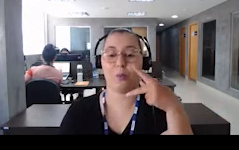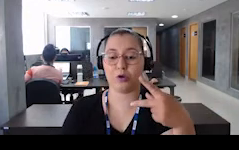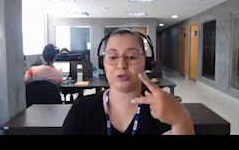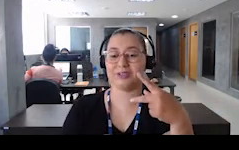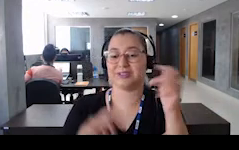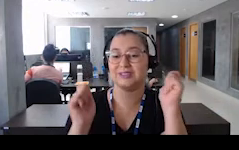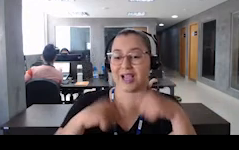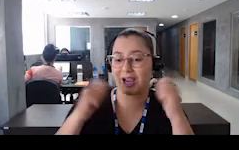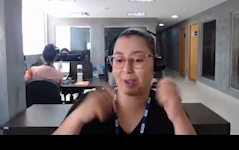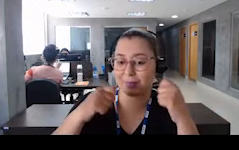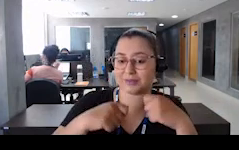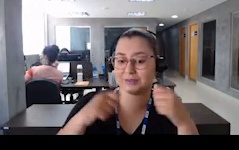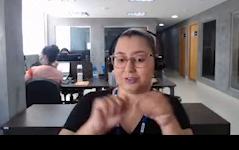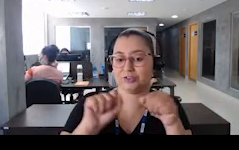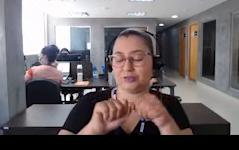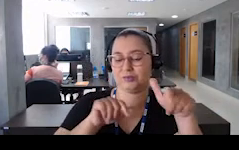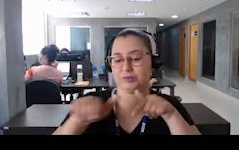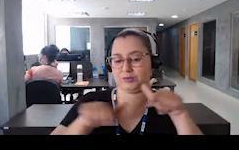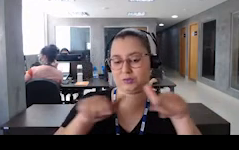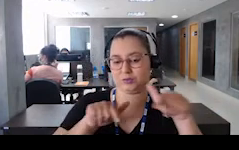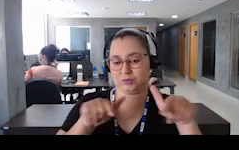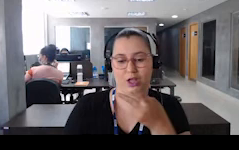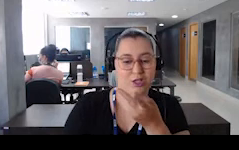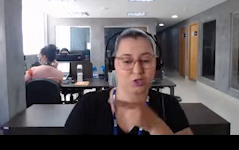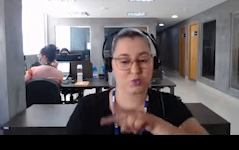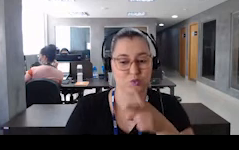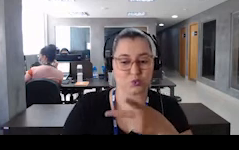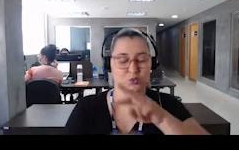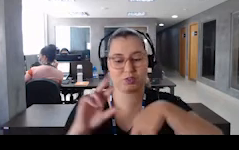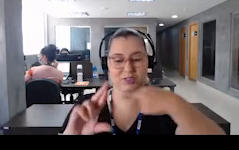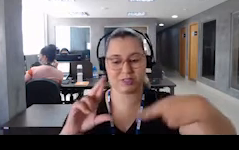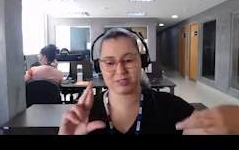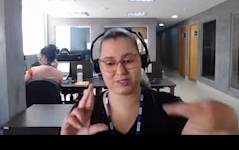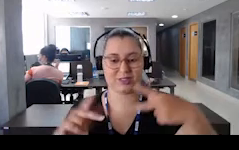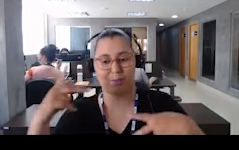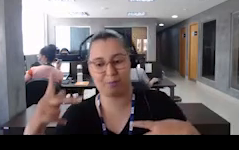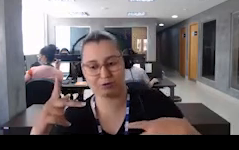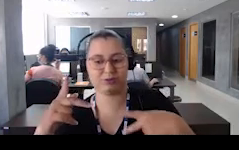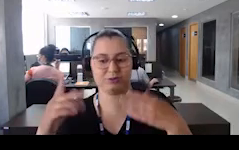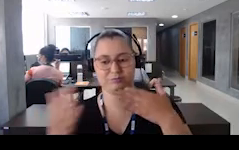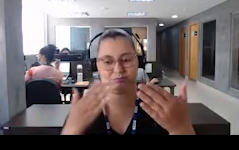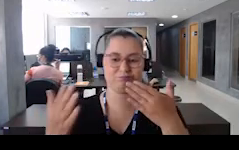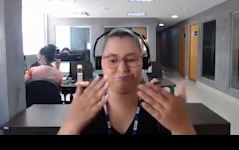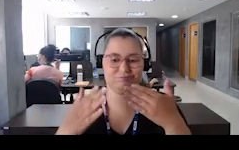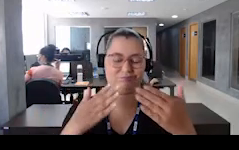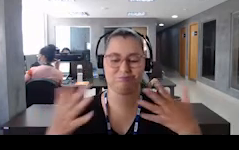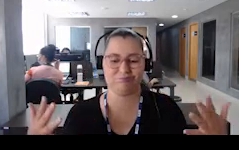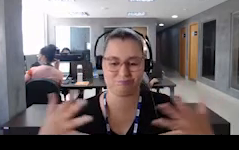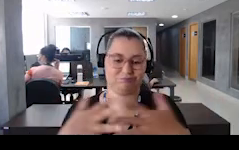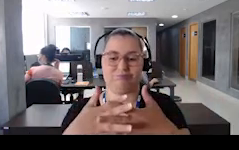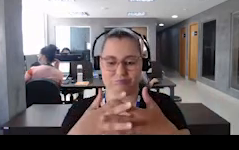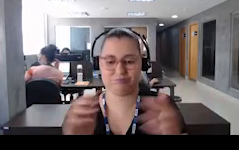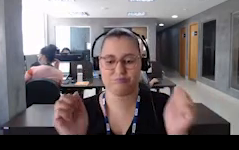potência? Capacidade de realizar trabalho, né? Mas as duas acabam dependendo uma da outra, né? Então, aqui,